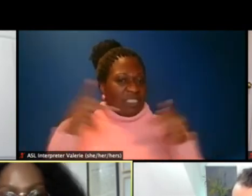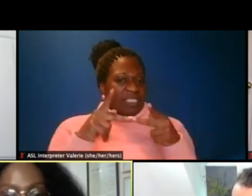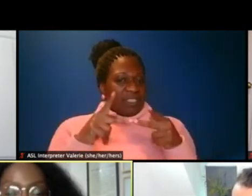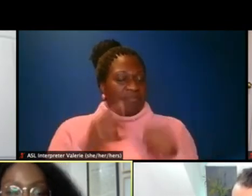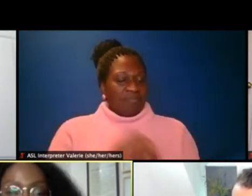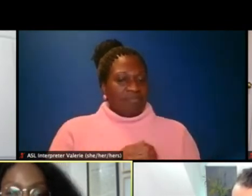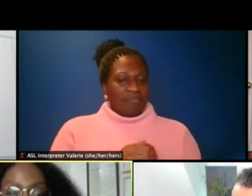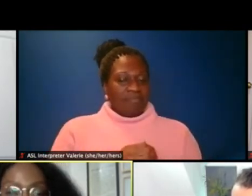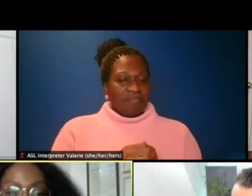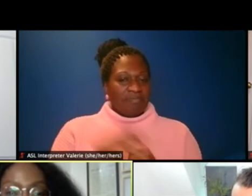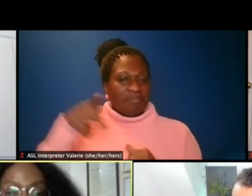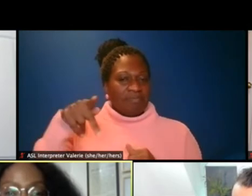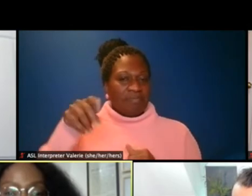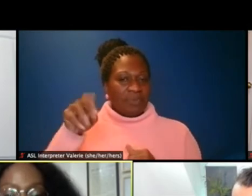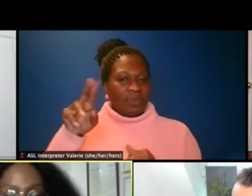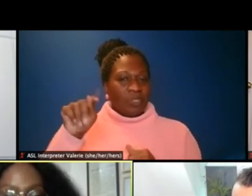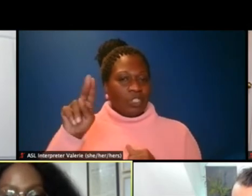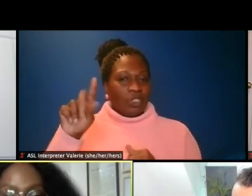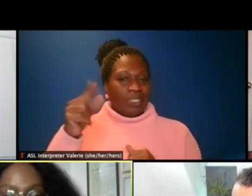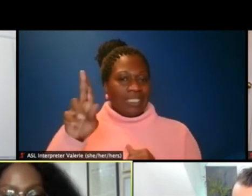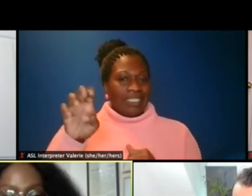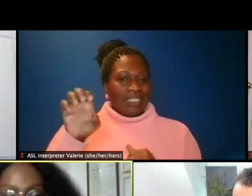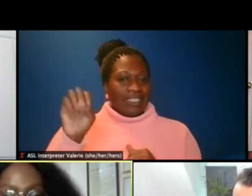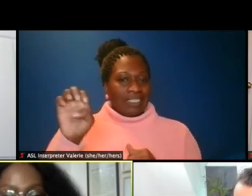feliz, muito